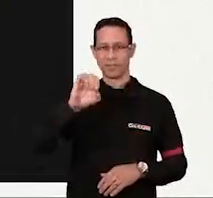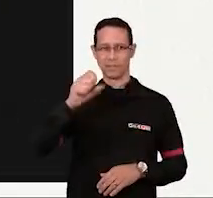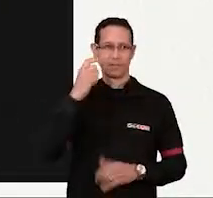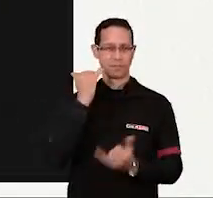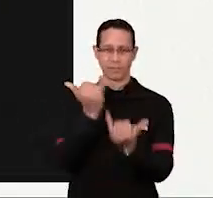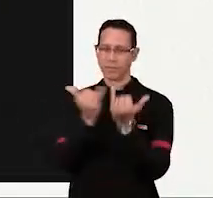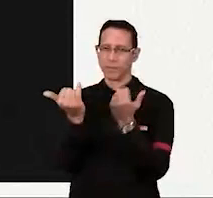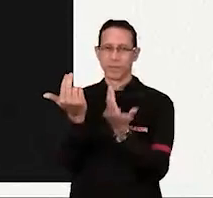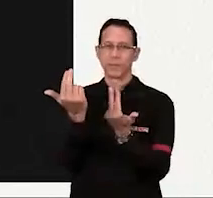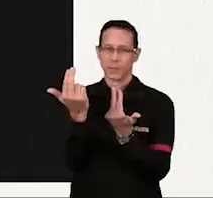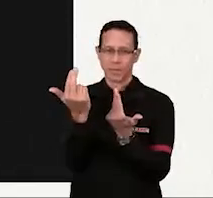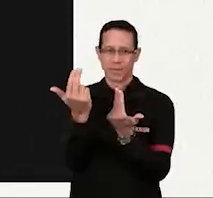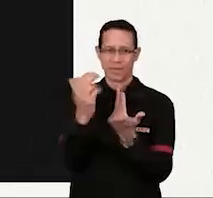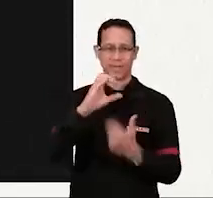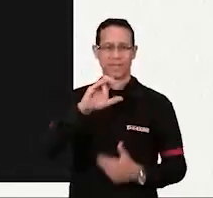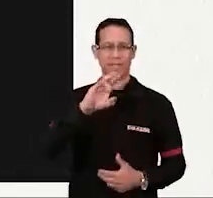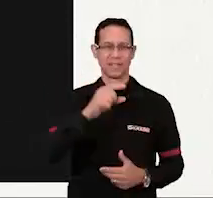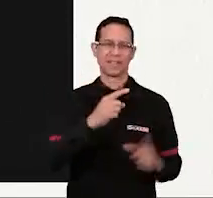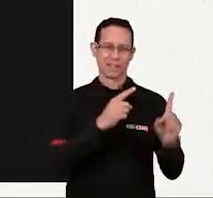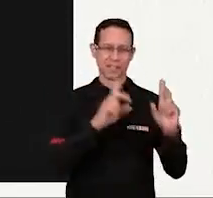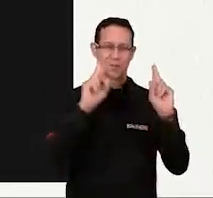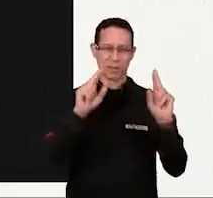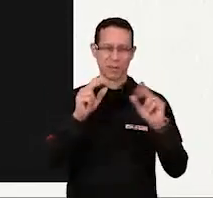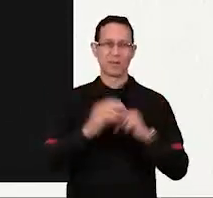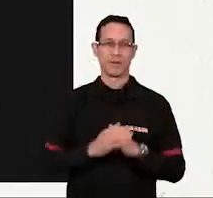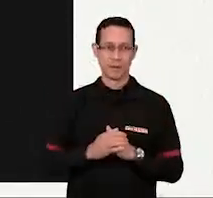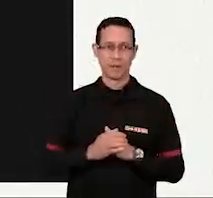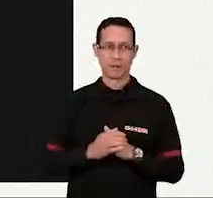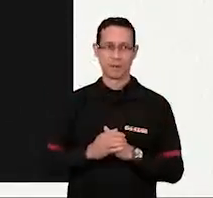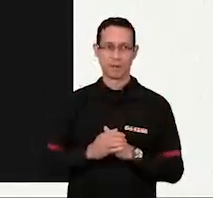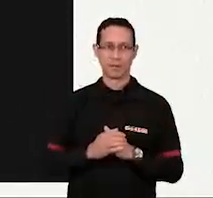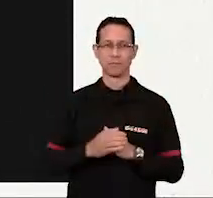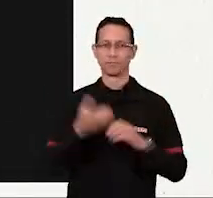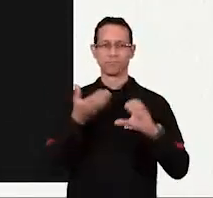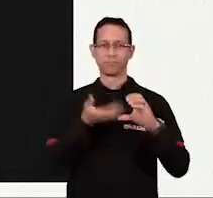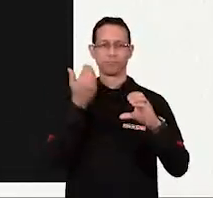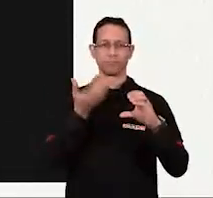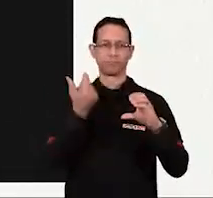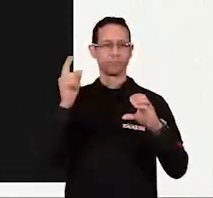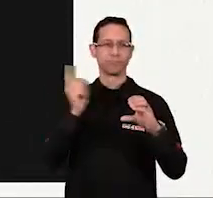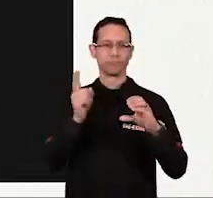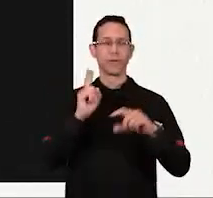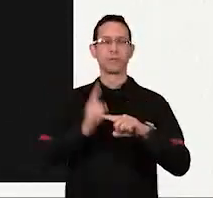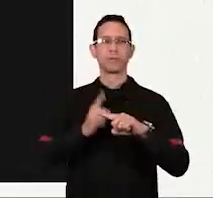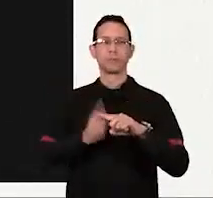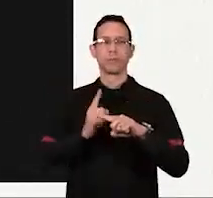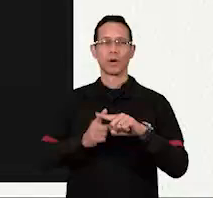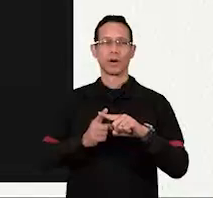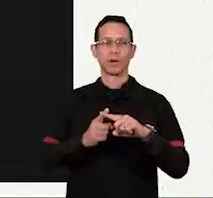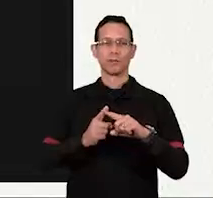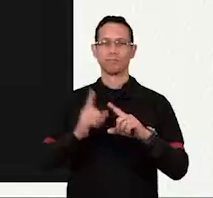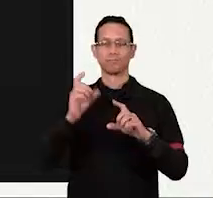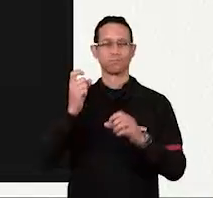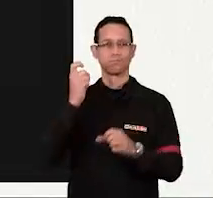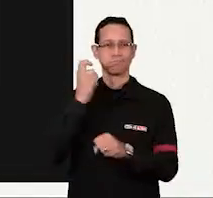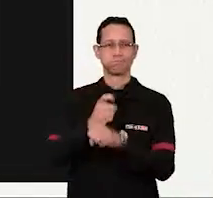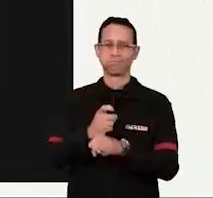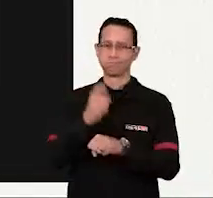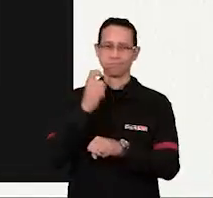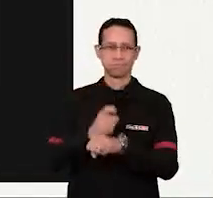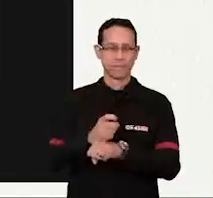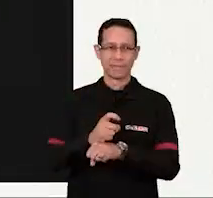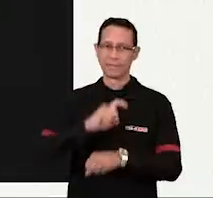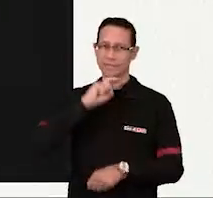muito parecido, né? Isso não vai sair pela tuba de Eustáquio, porque agora isso virou um catarrão. Isso ficou muito